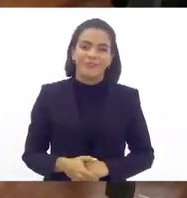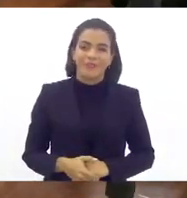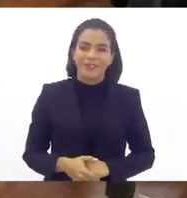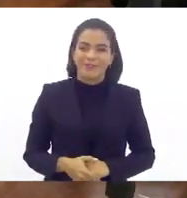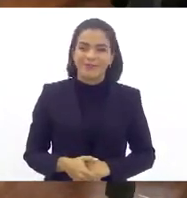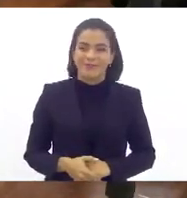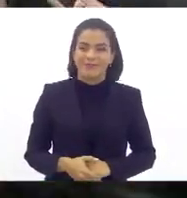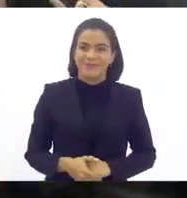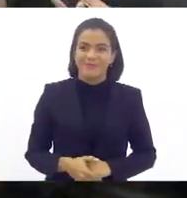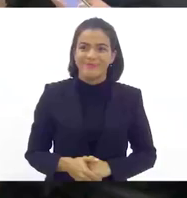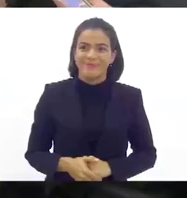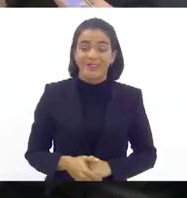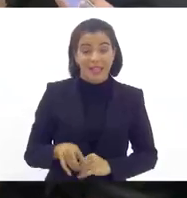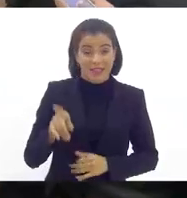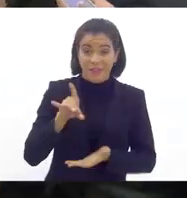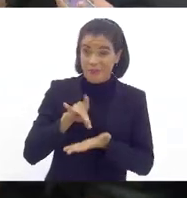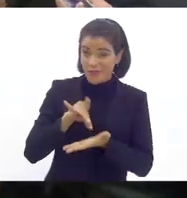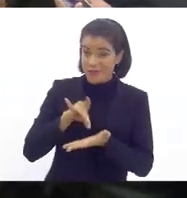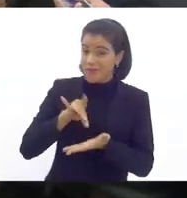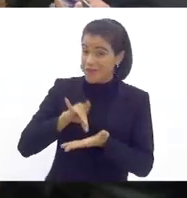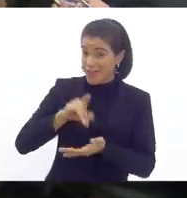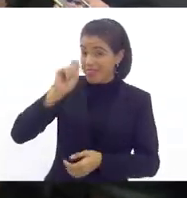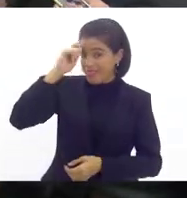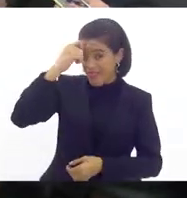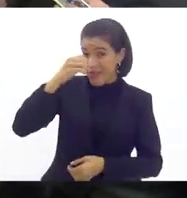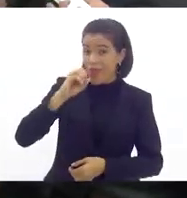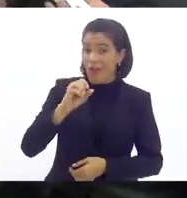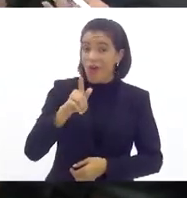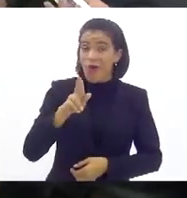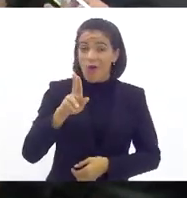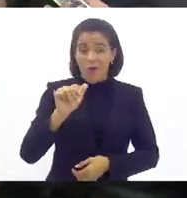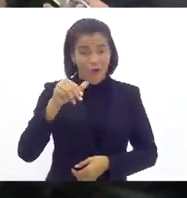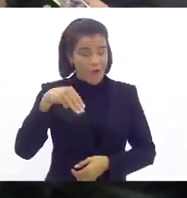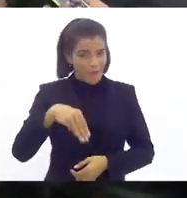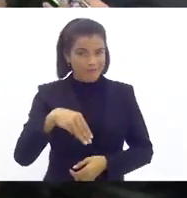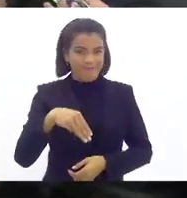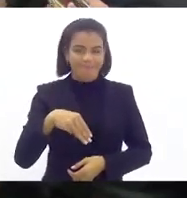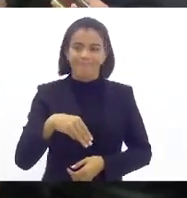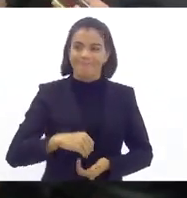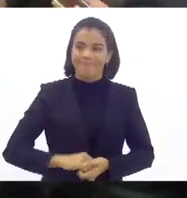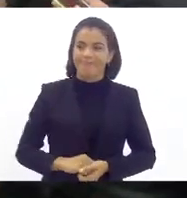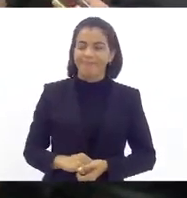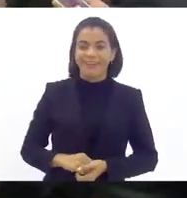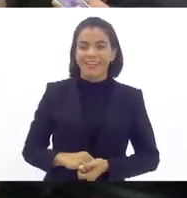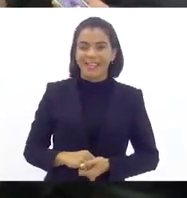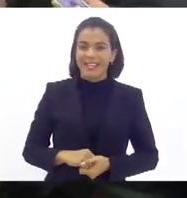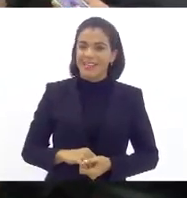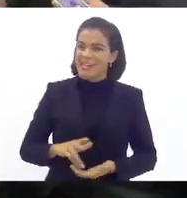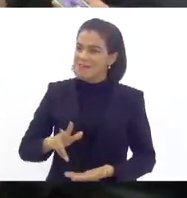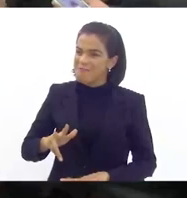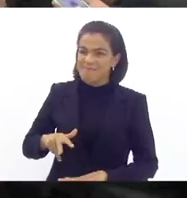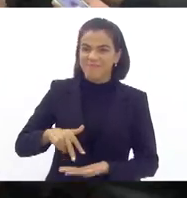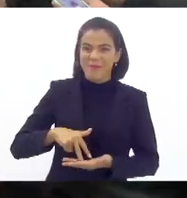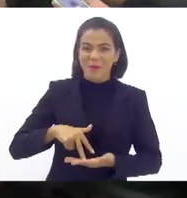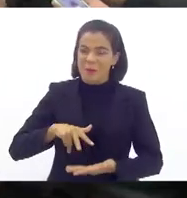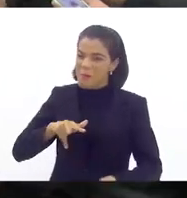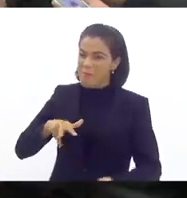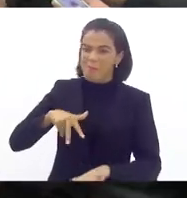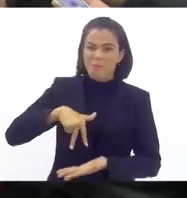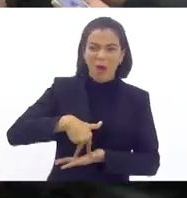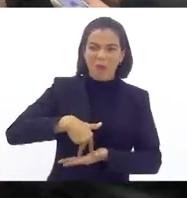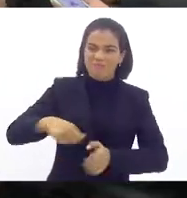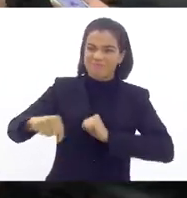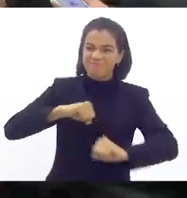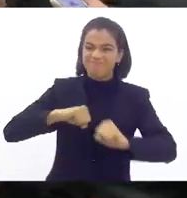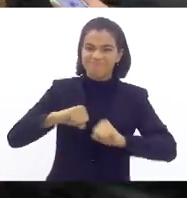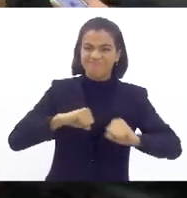Excelente. Esse é o verdadeiro Negro Ogum, nosso companheiro, que levanta o povo para a luta. Muito